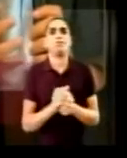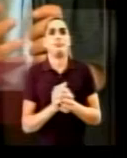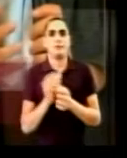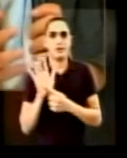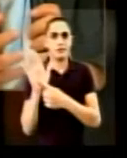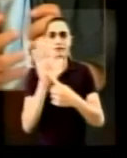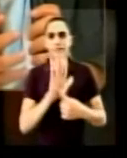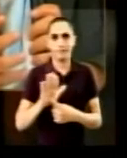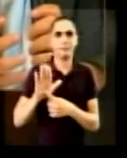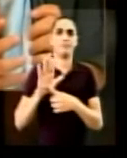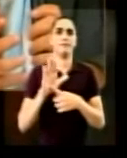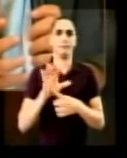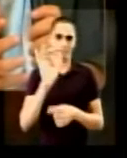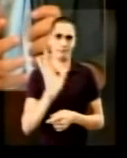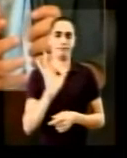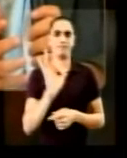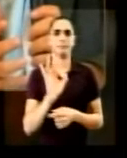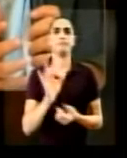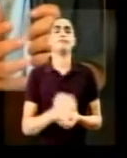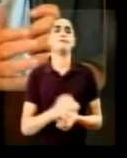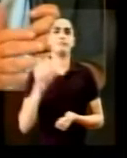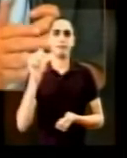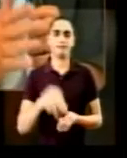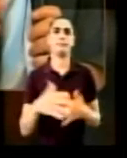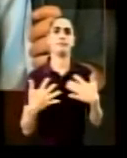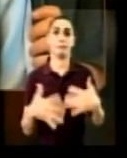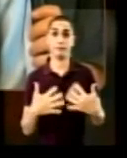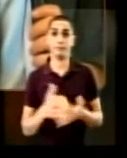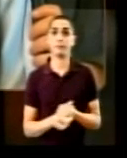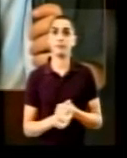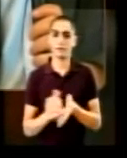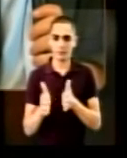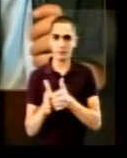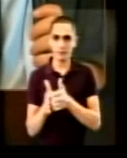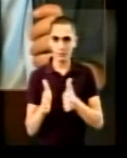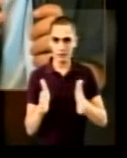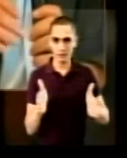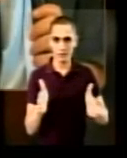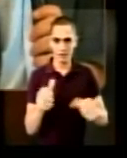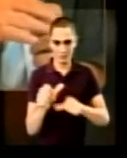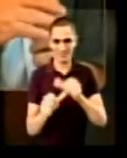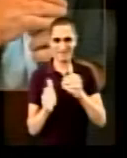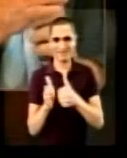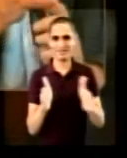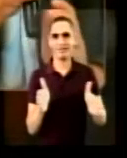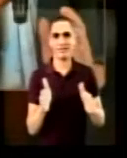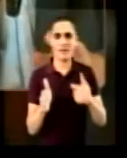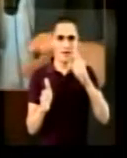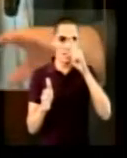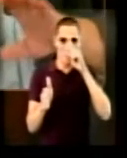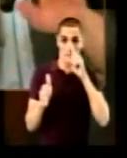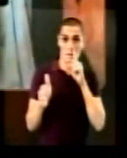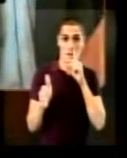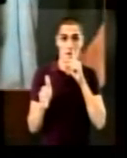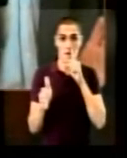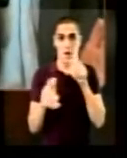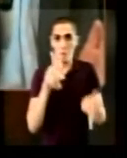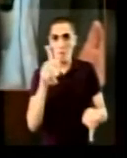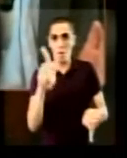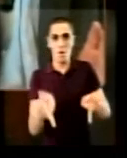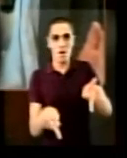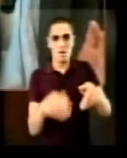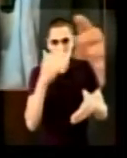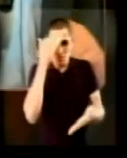uma grande parte da população achou que está tudo aberto. Agora podemos, estamos na fase